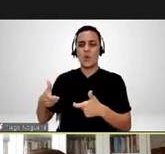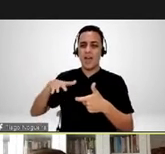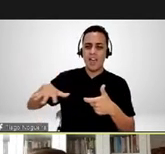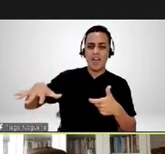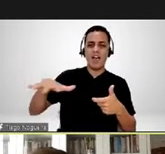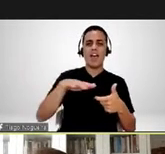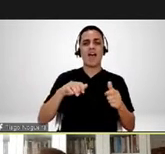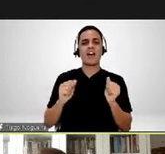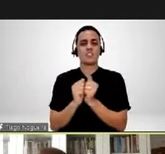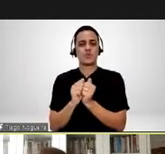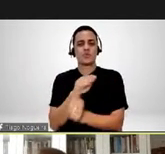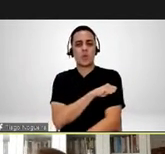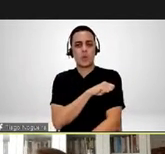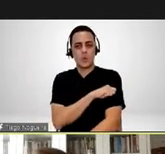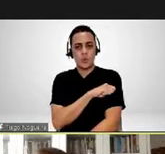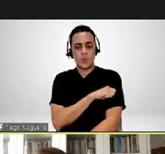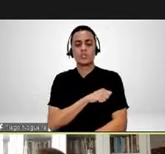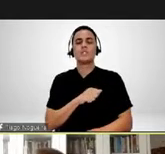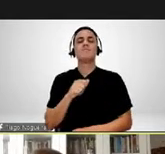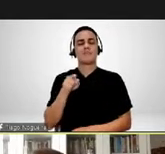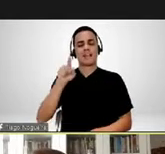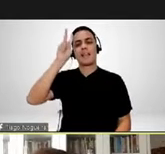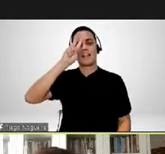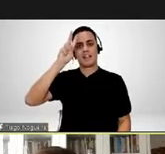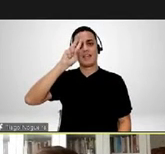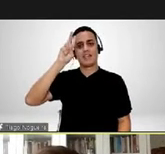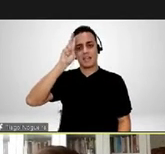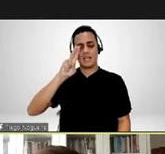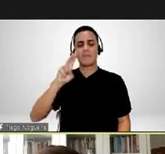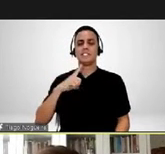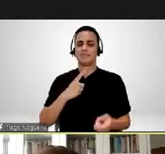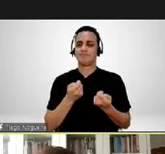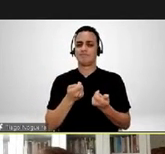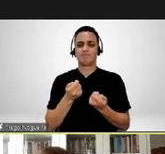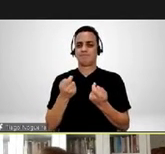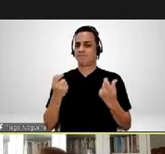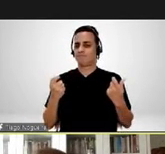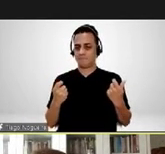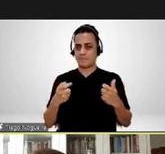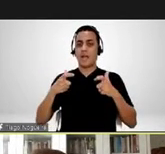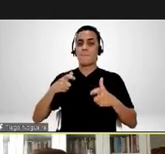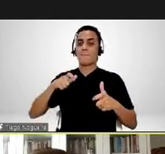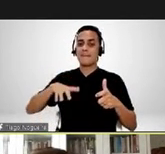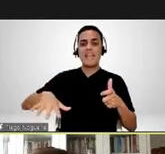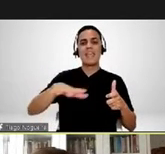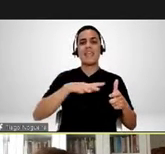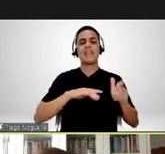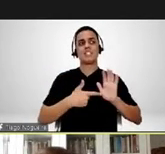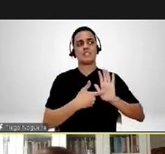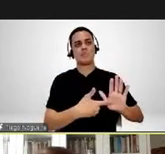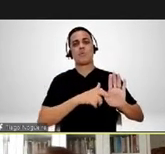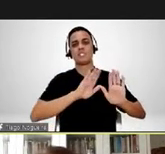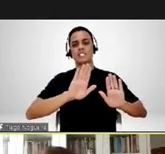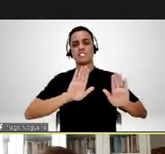com os alunos, lembrando de uma precarização intensa dos ambientes para exposições